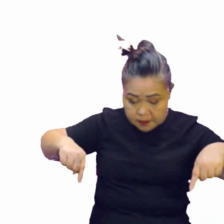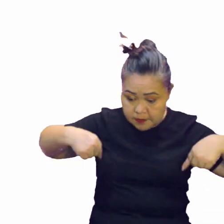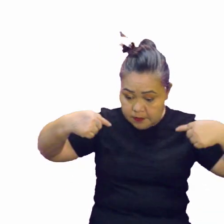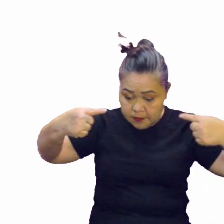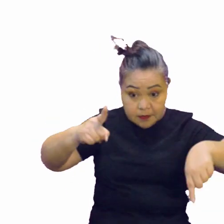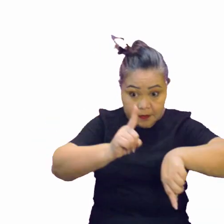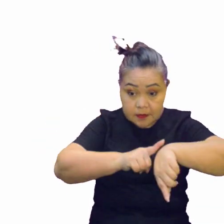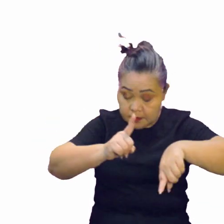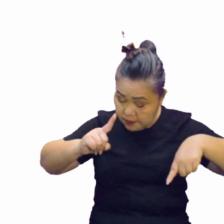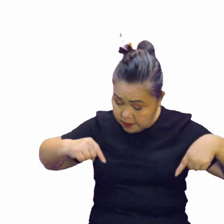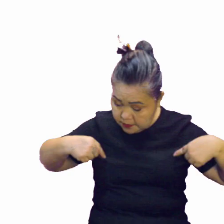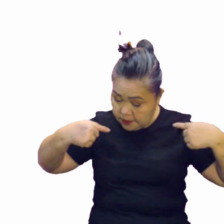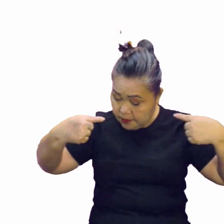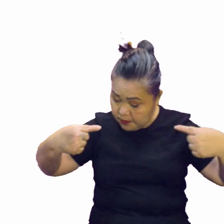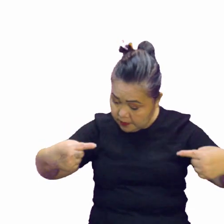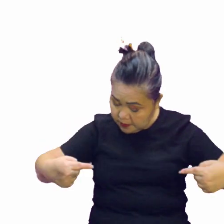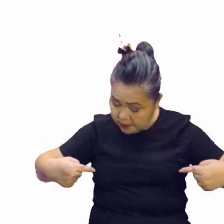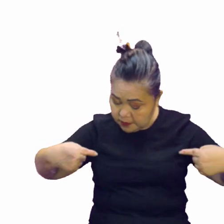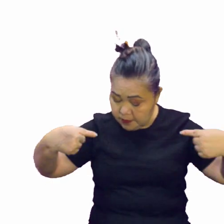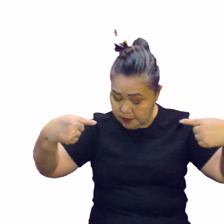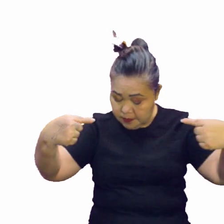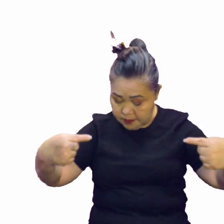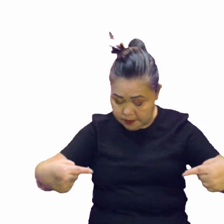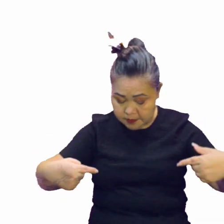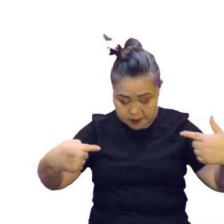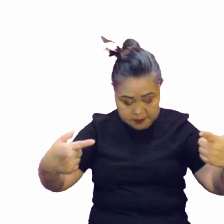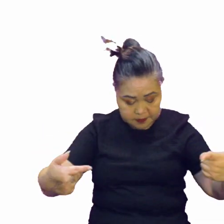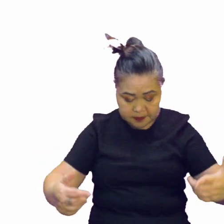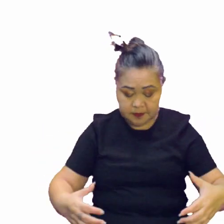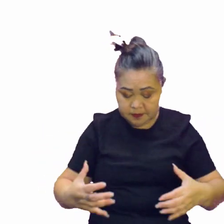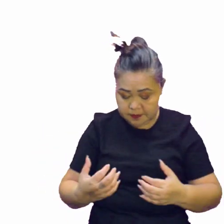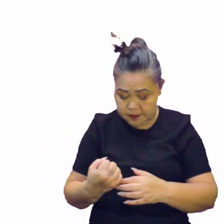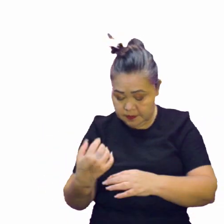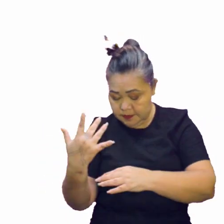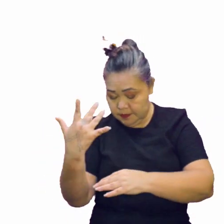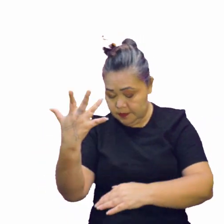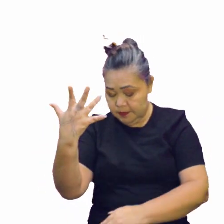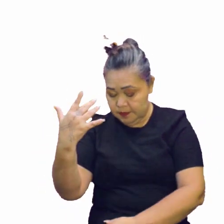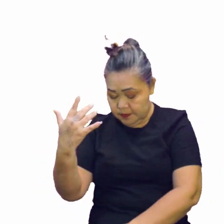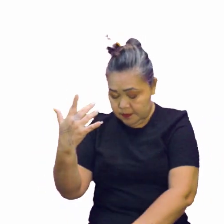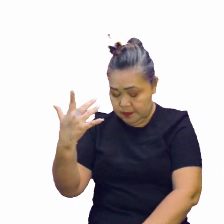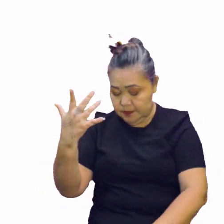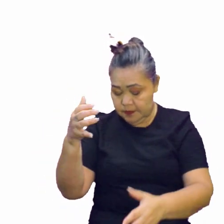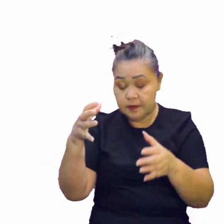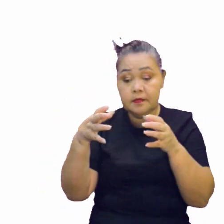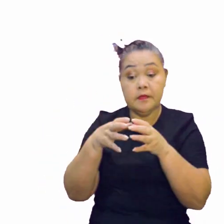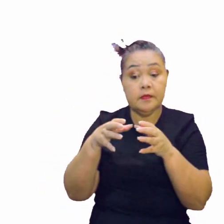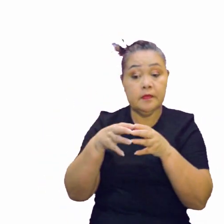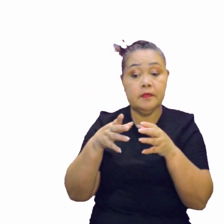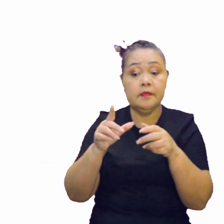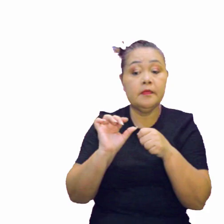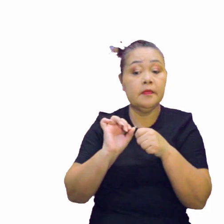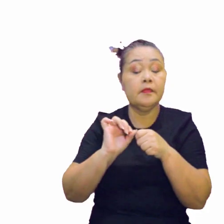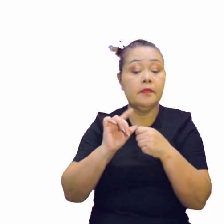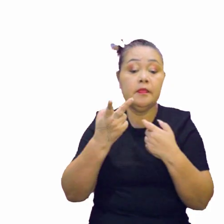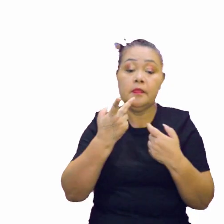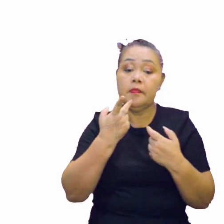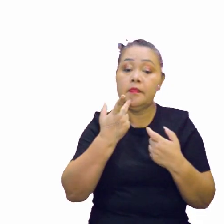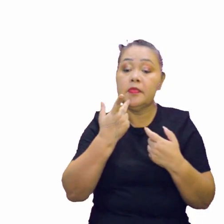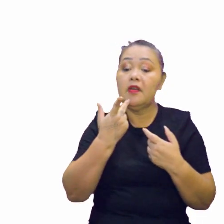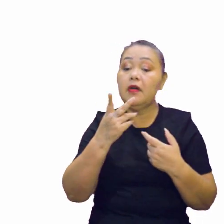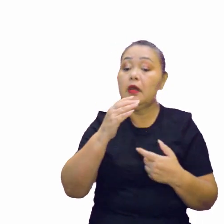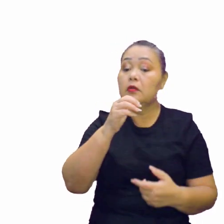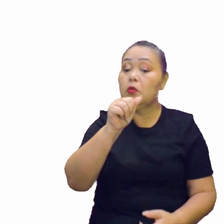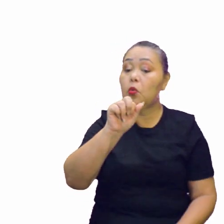os diferentes ciclos de crescimento das espécies. Aí, quando a gente fala árvore